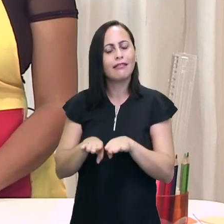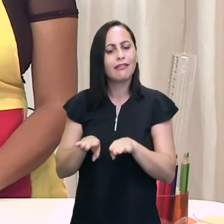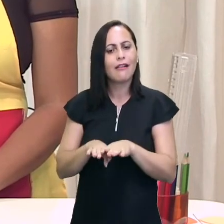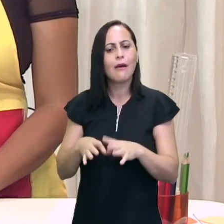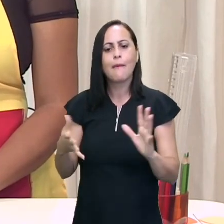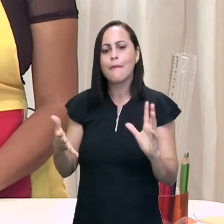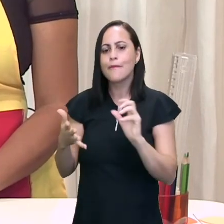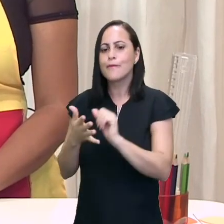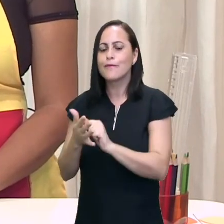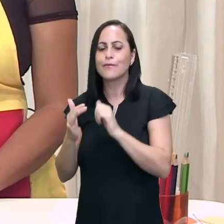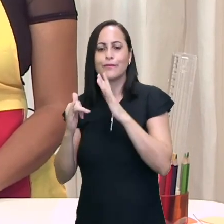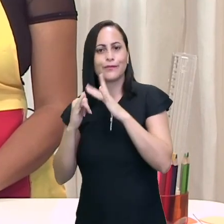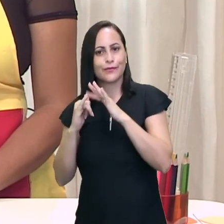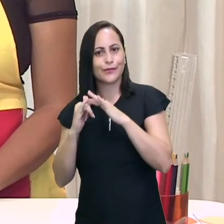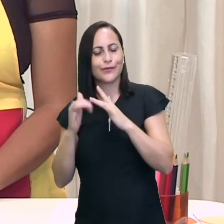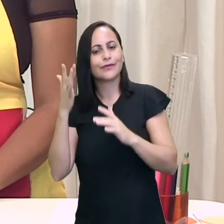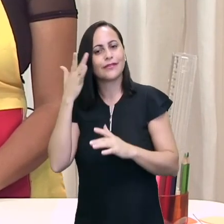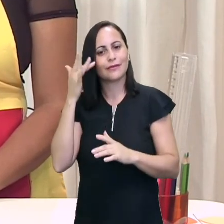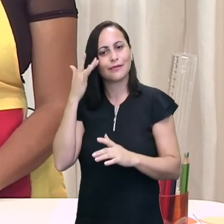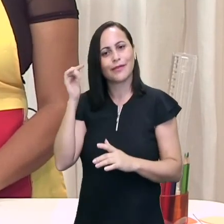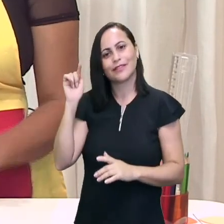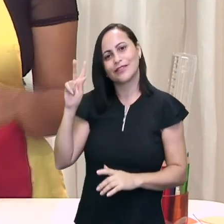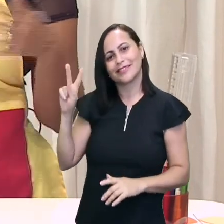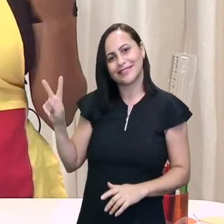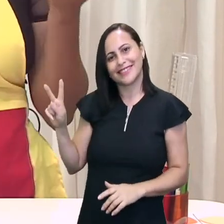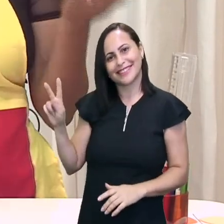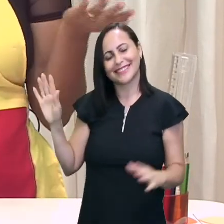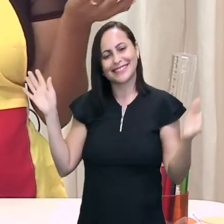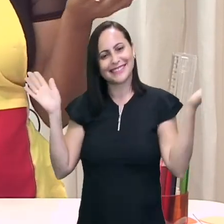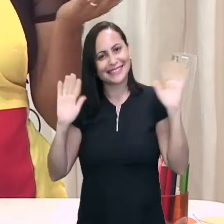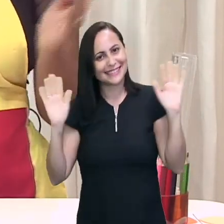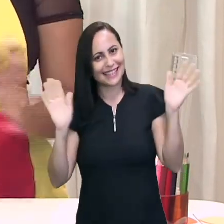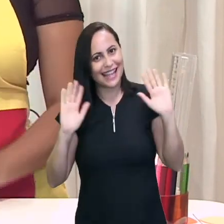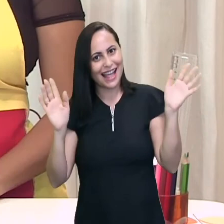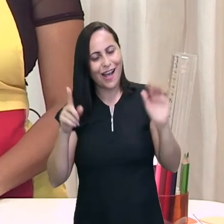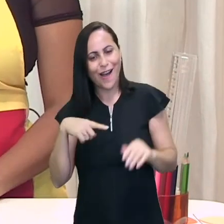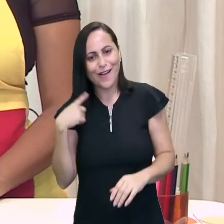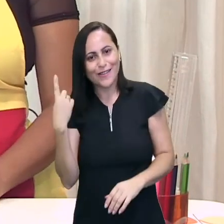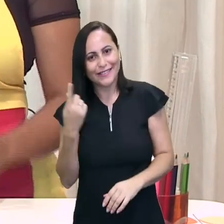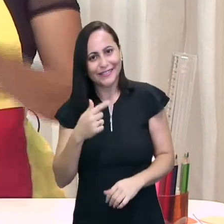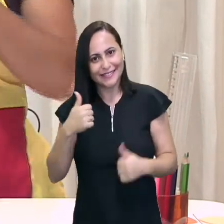YouTube SMED GV, ok? Nós ficamos por aqui. Um